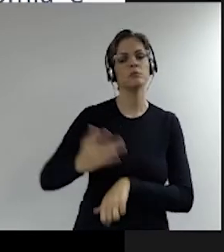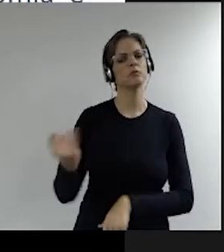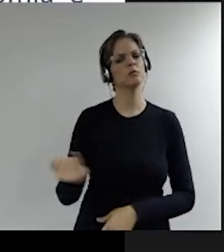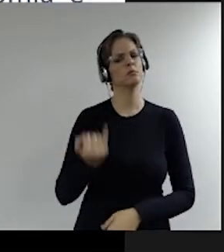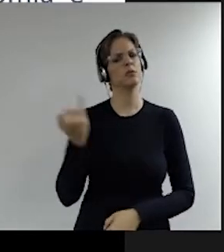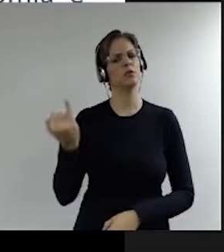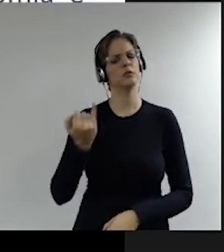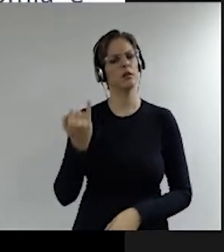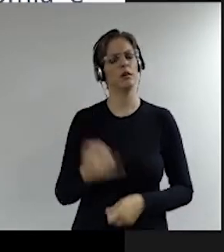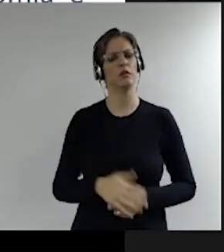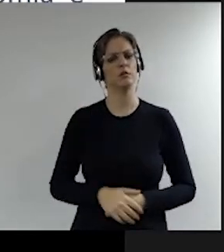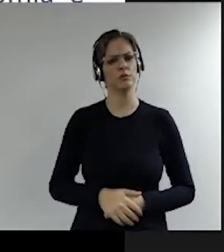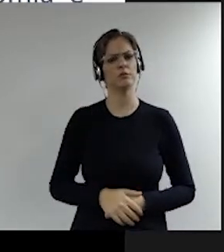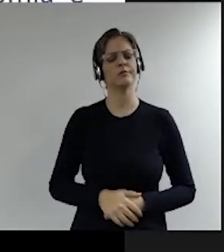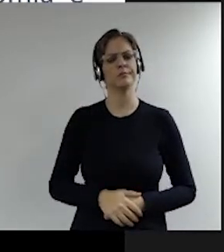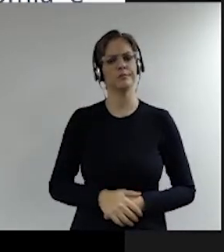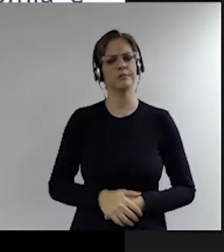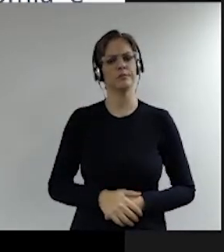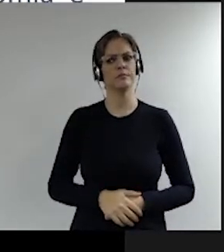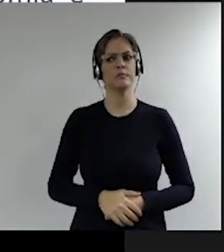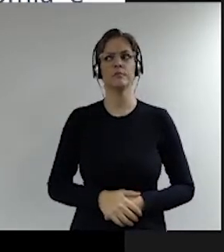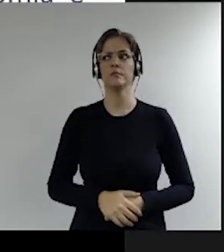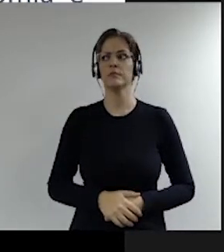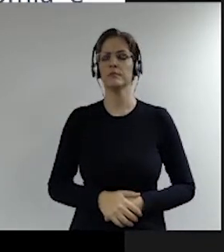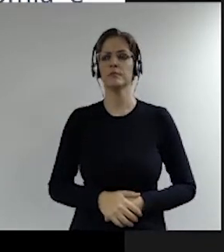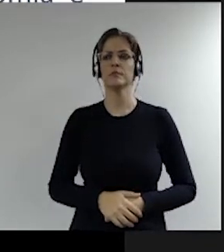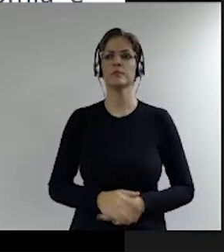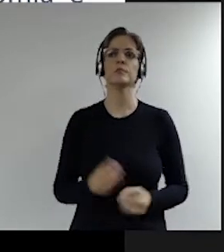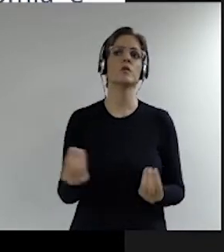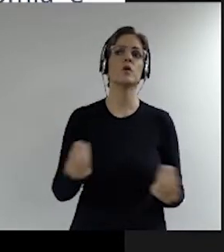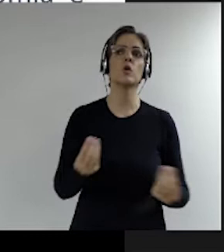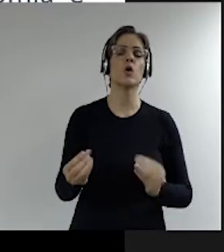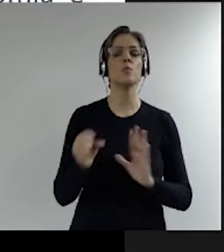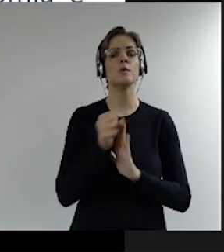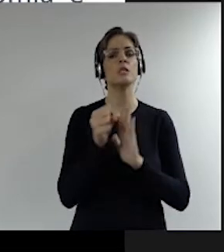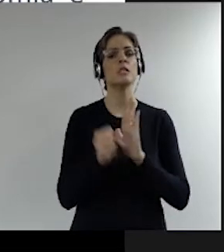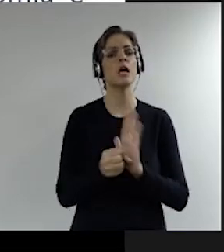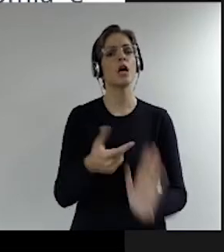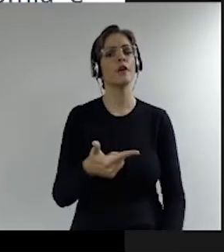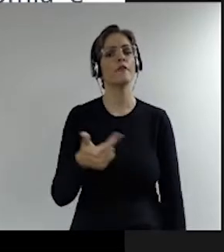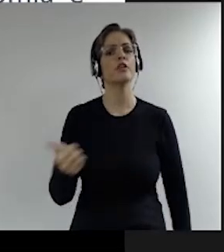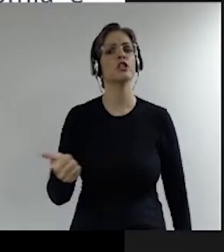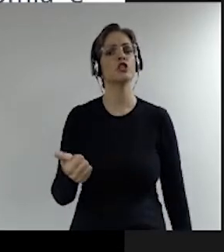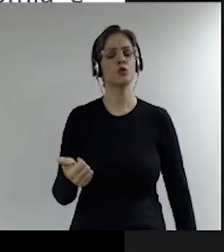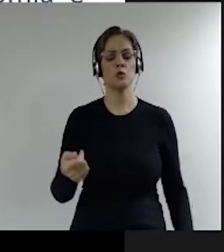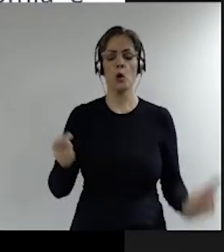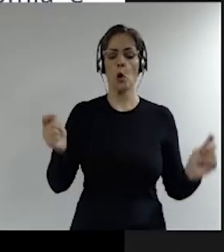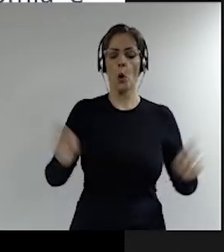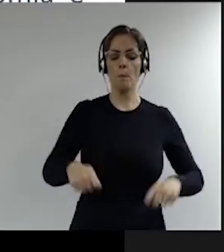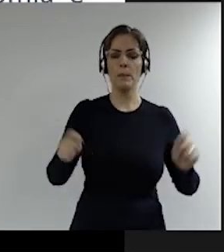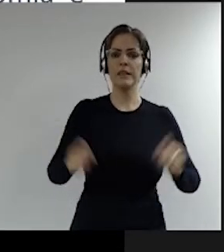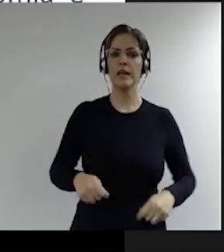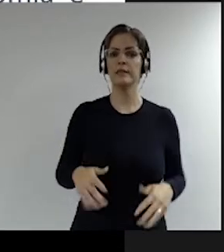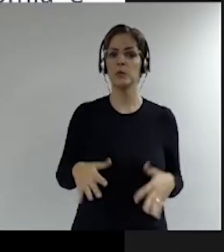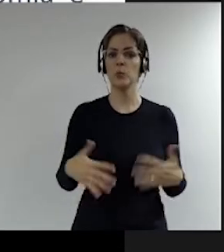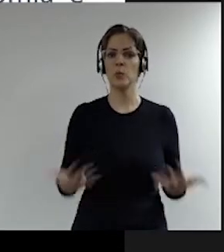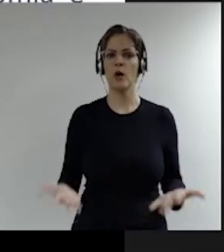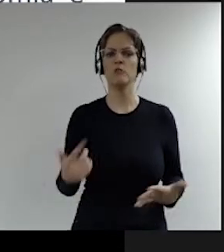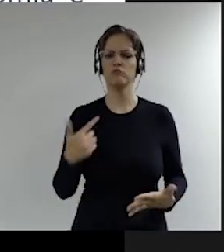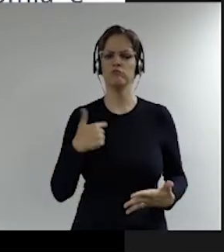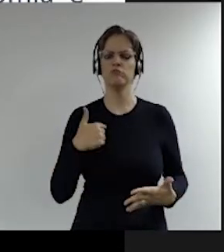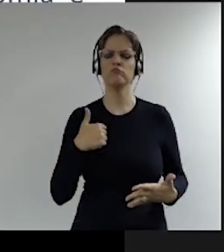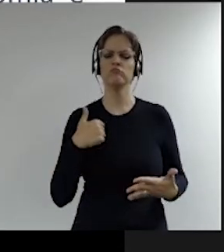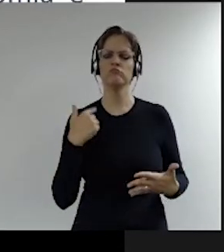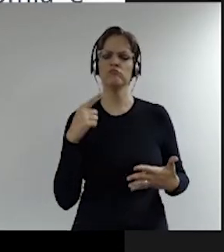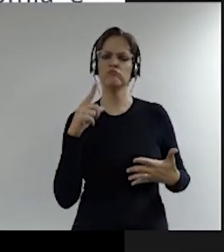importante. E competências para o século XXI. Entre elas, eu destaquei algumas delas,